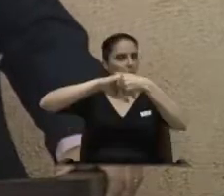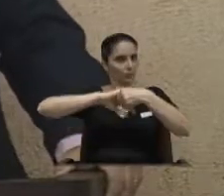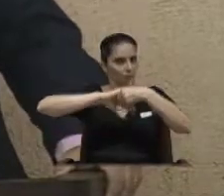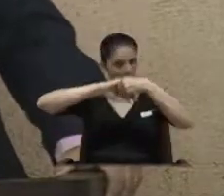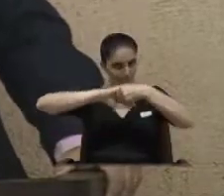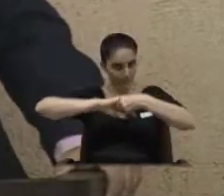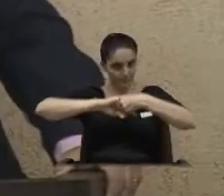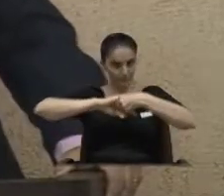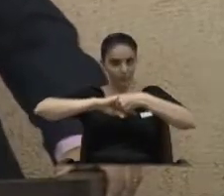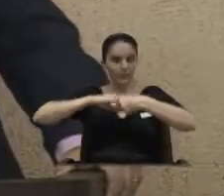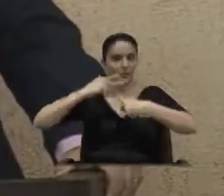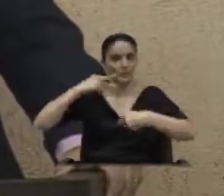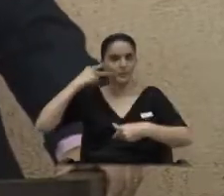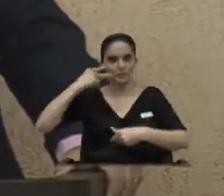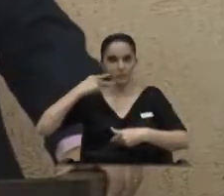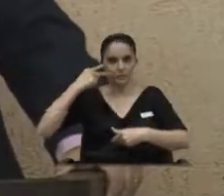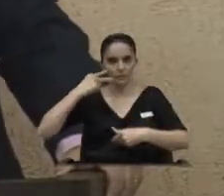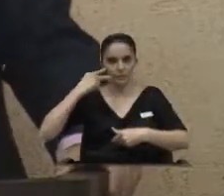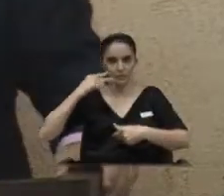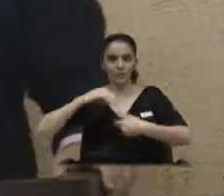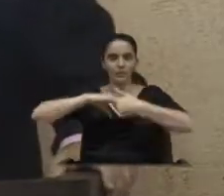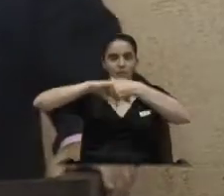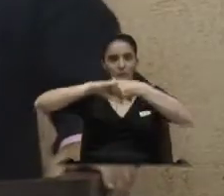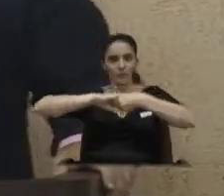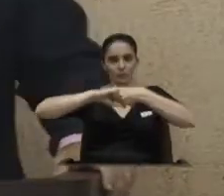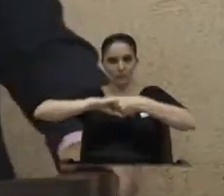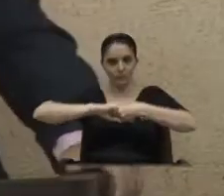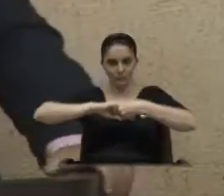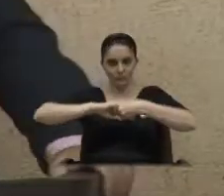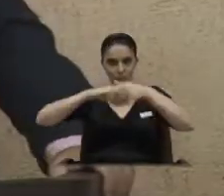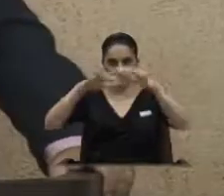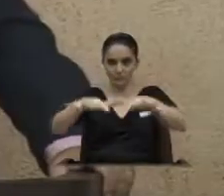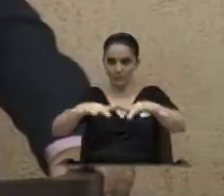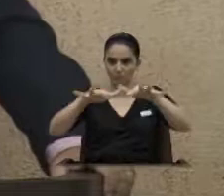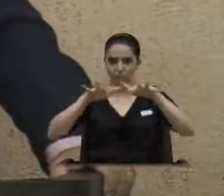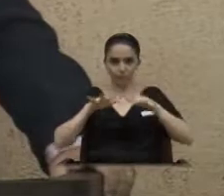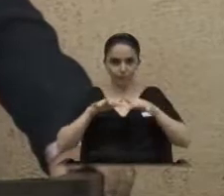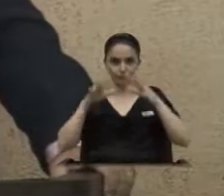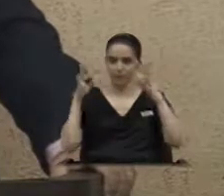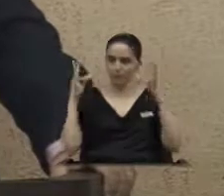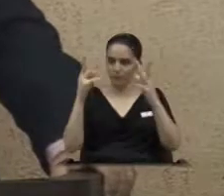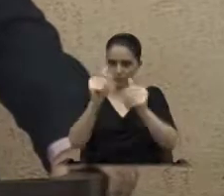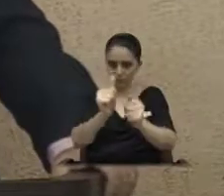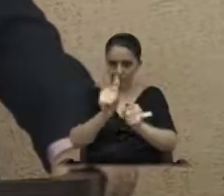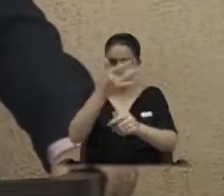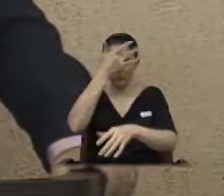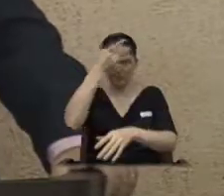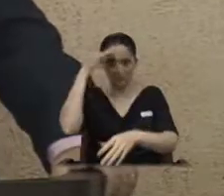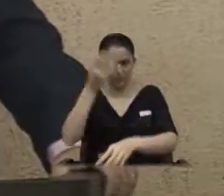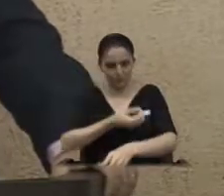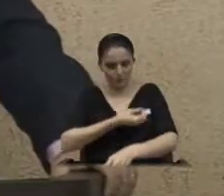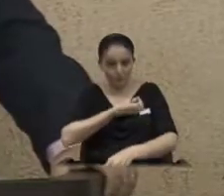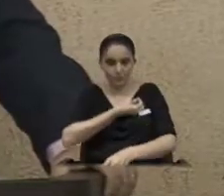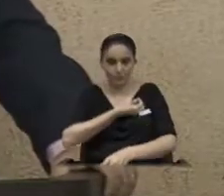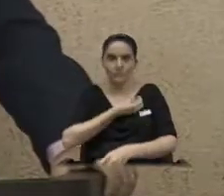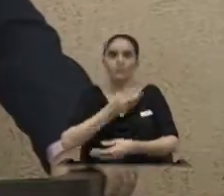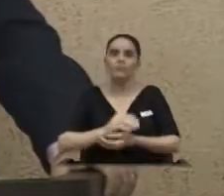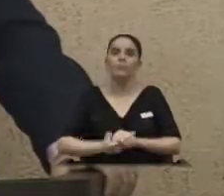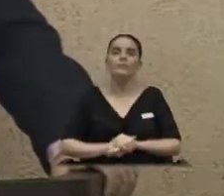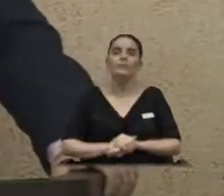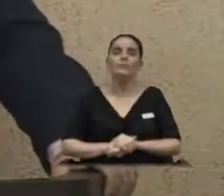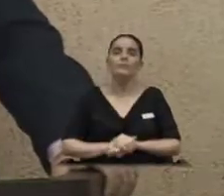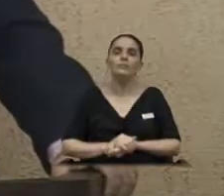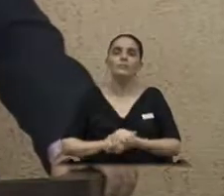nossos companheiros vereadores, todas as pessoas que estão presentes e todas as pessoas que estão lutando pela causa dos